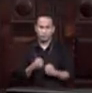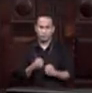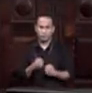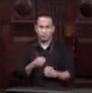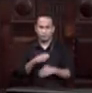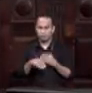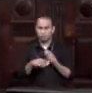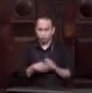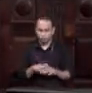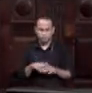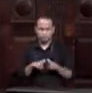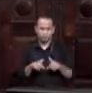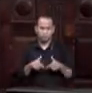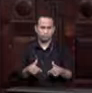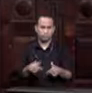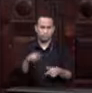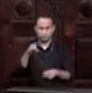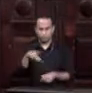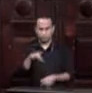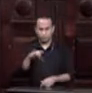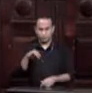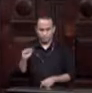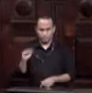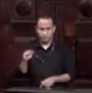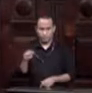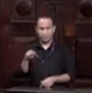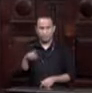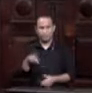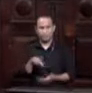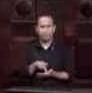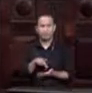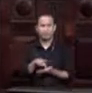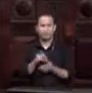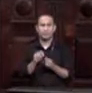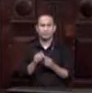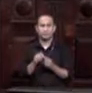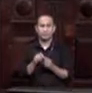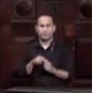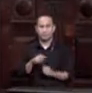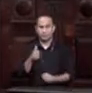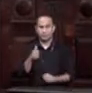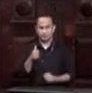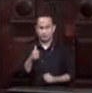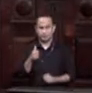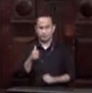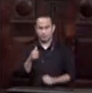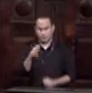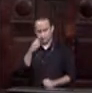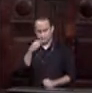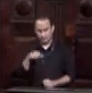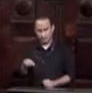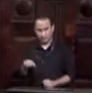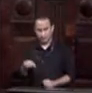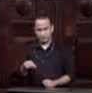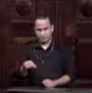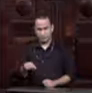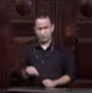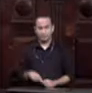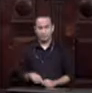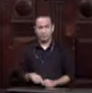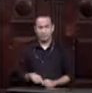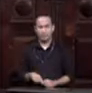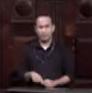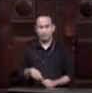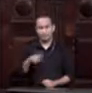nosso empenho nesses últimos dias. É verdade que vivemos esse primeiro semestre, um semestre de